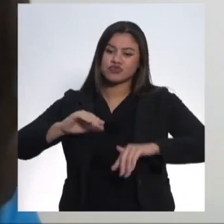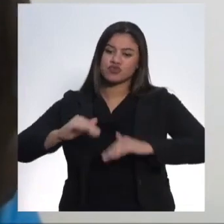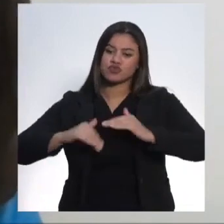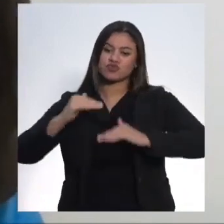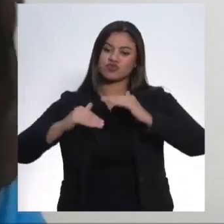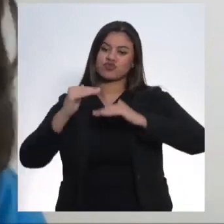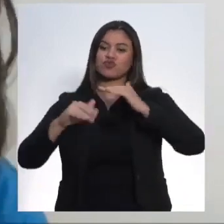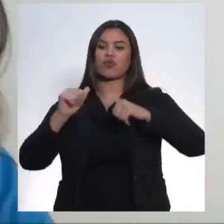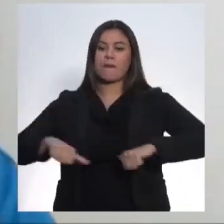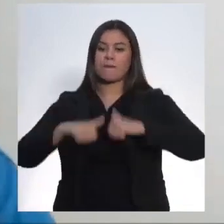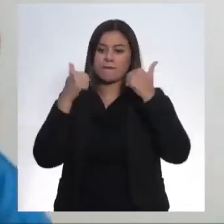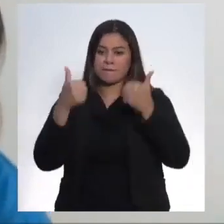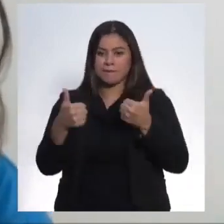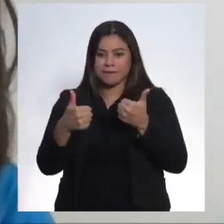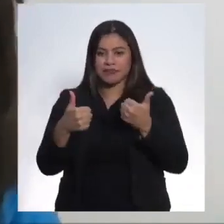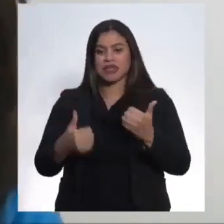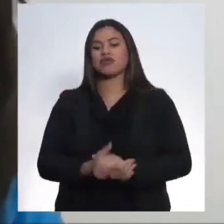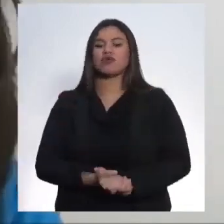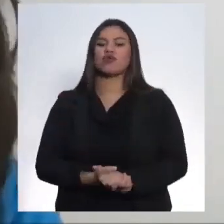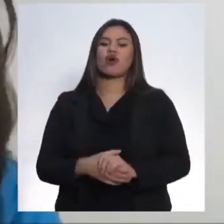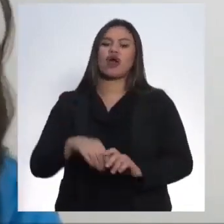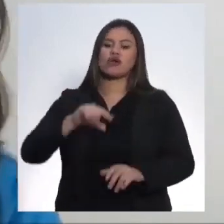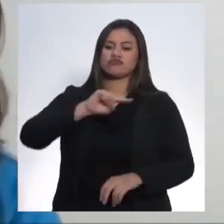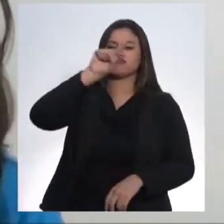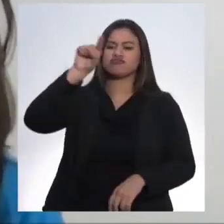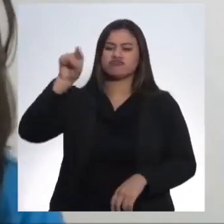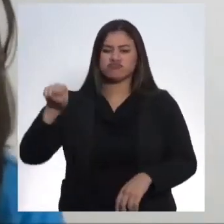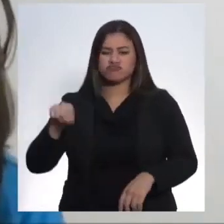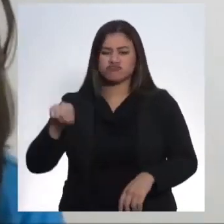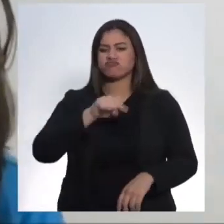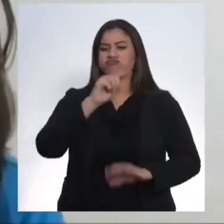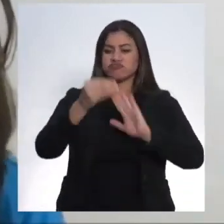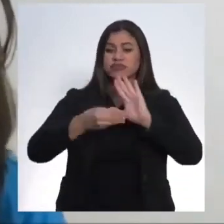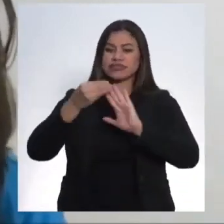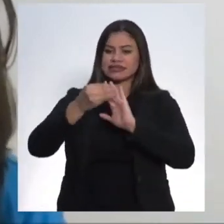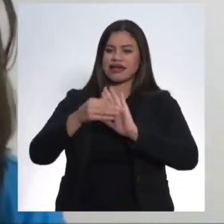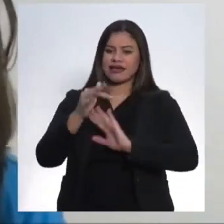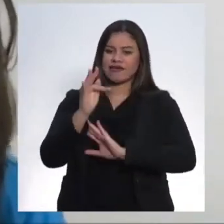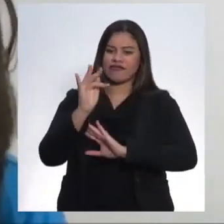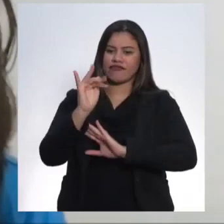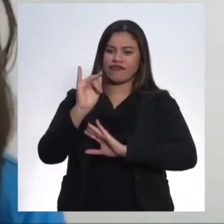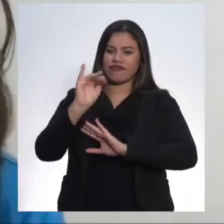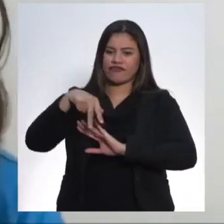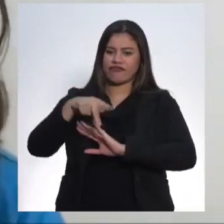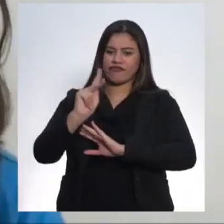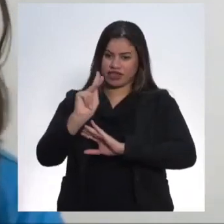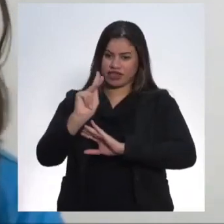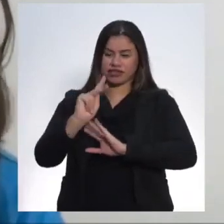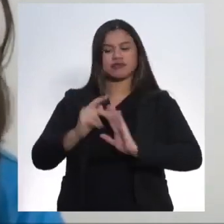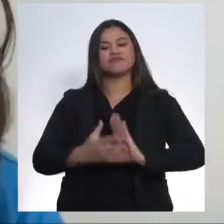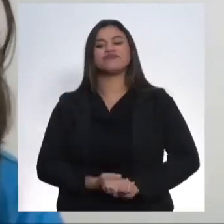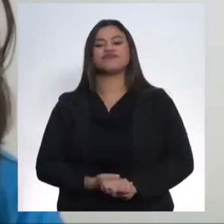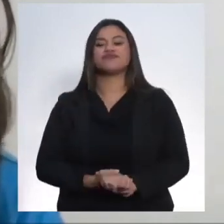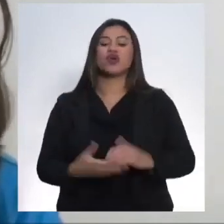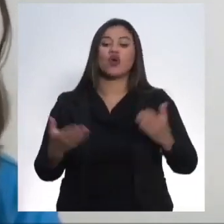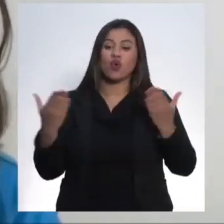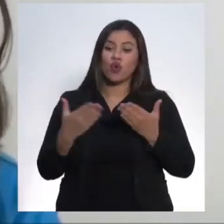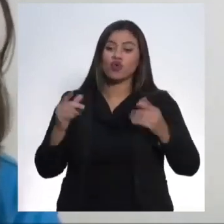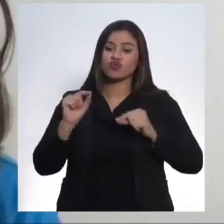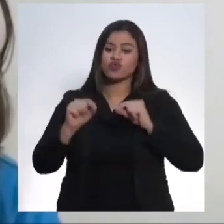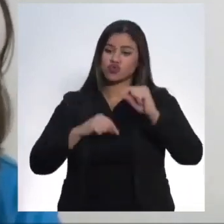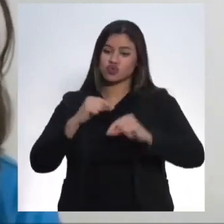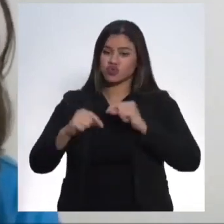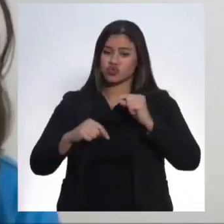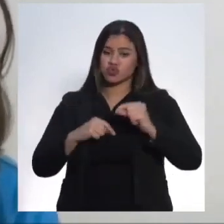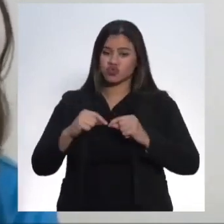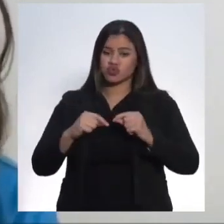solução. Esse é o ciclo do Design Thinking. Desse ciclo todo, nós usaremos hoje a etapa